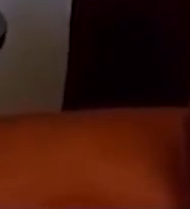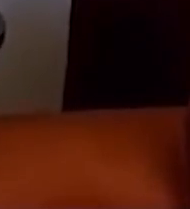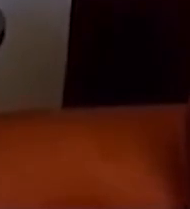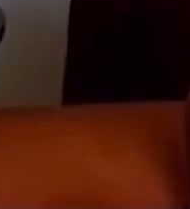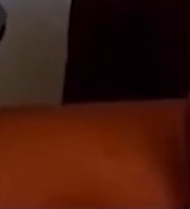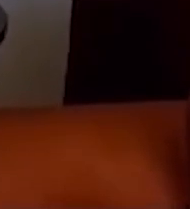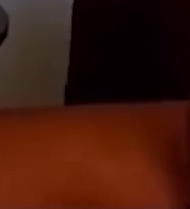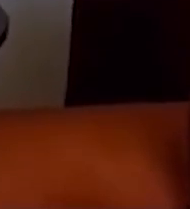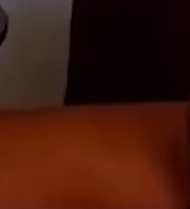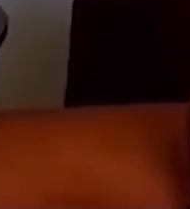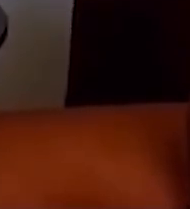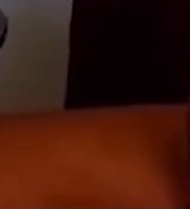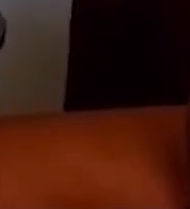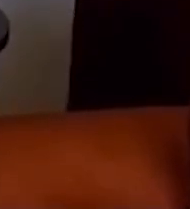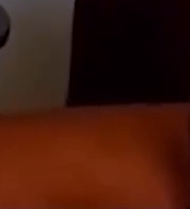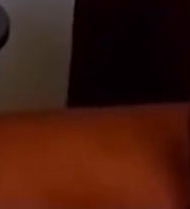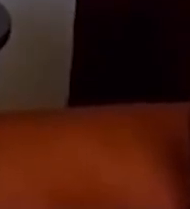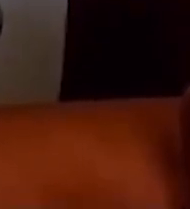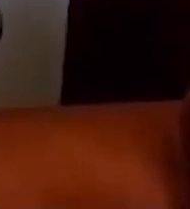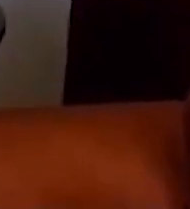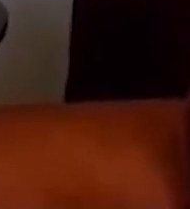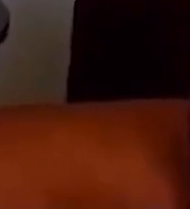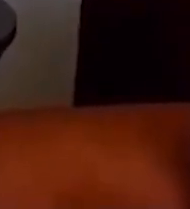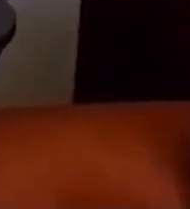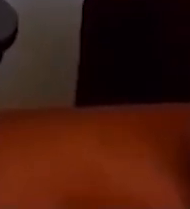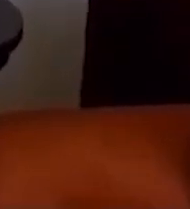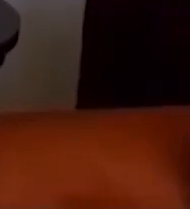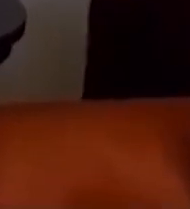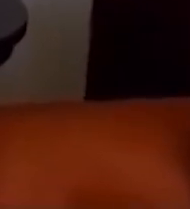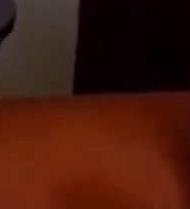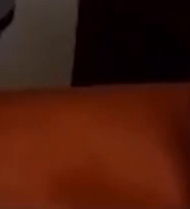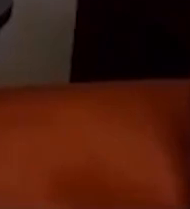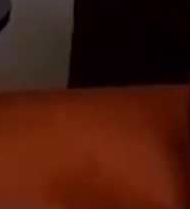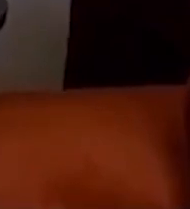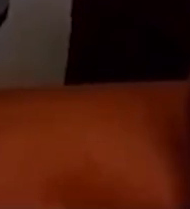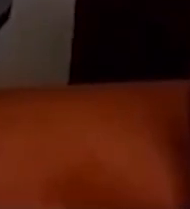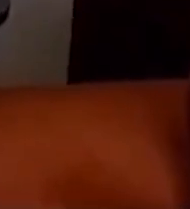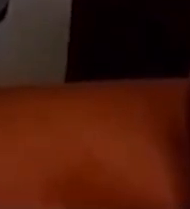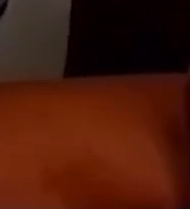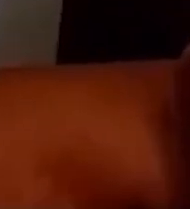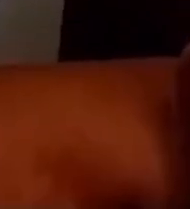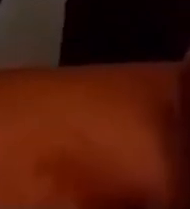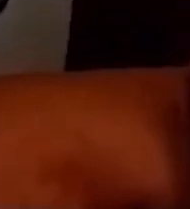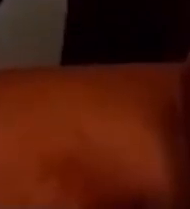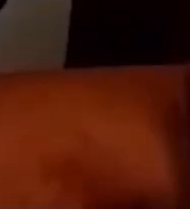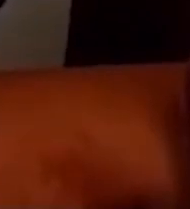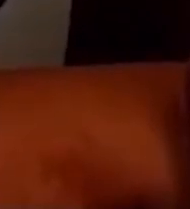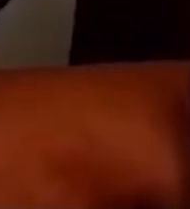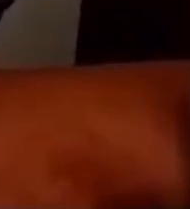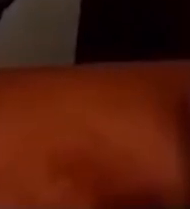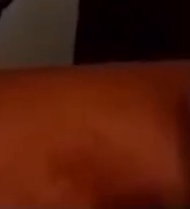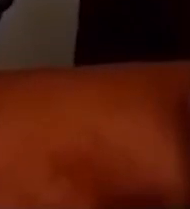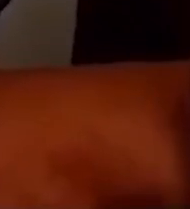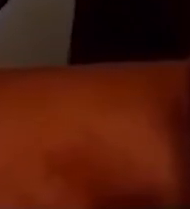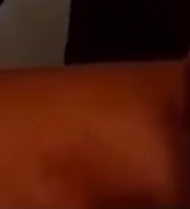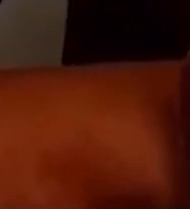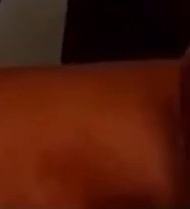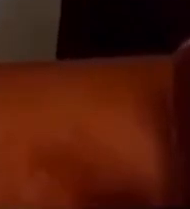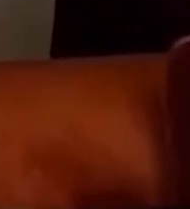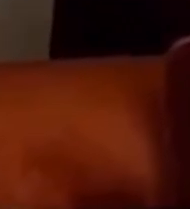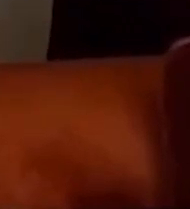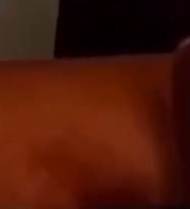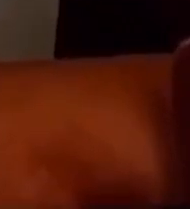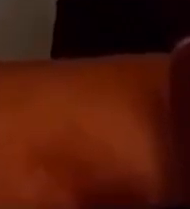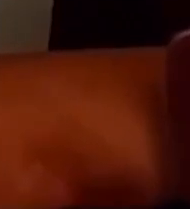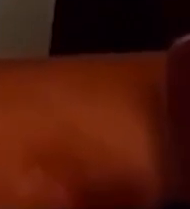renovação carismática católica de, aqui de Barra do Piraí, que eu estou aqui em Barra do Piraí, com a Tivone aqui, ó. Aí eles levaram para